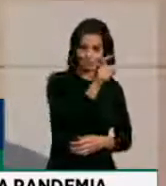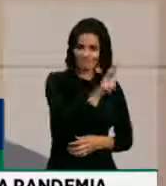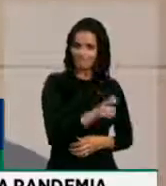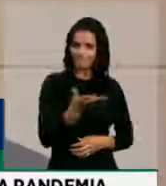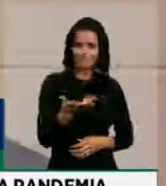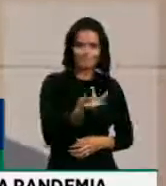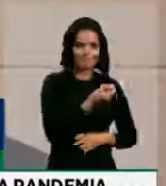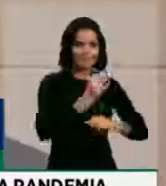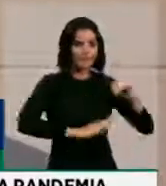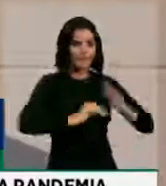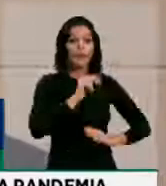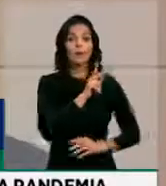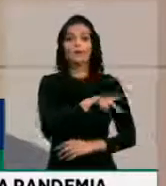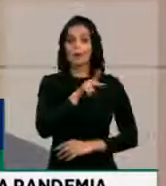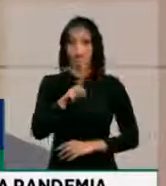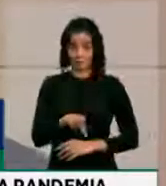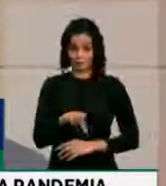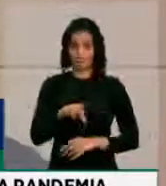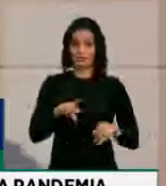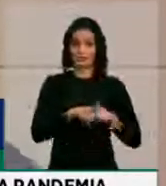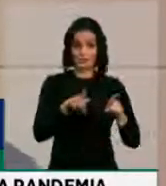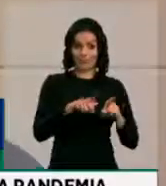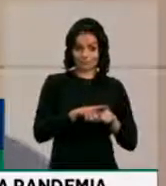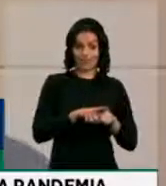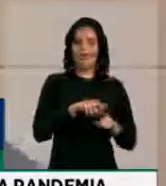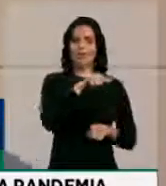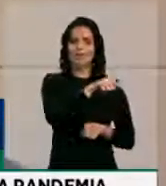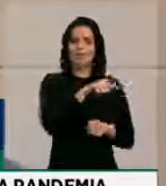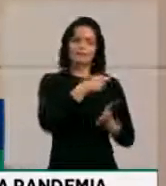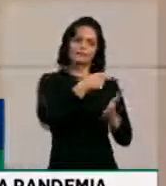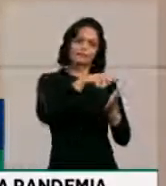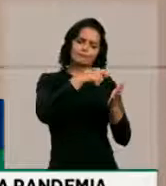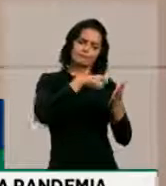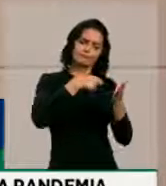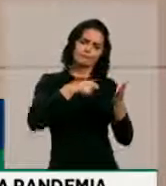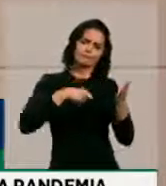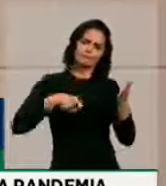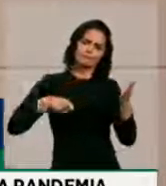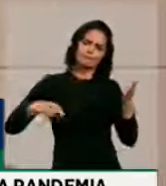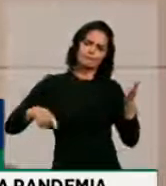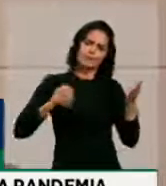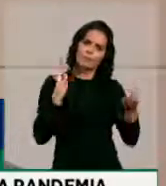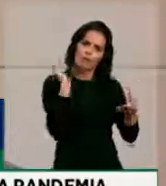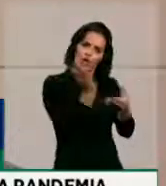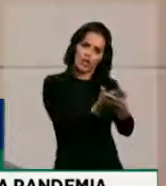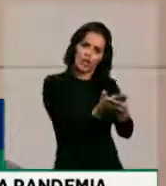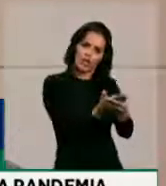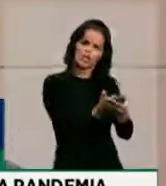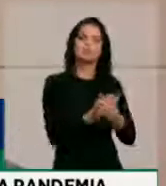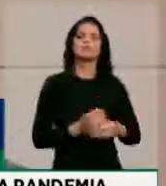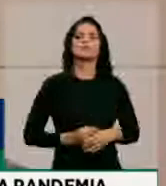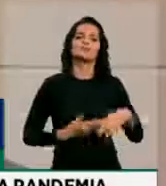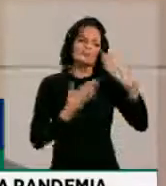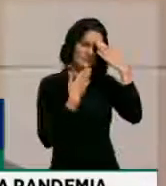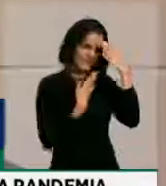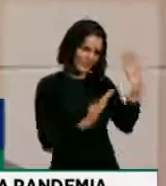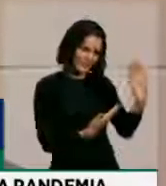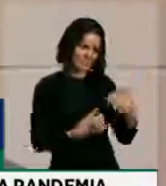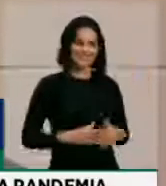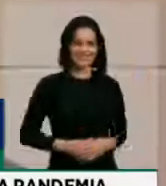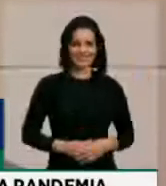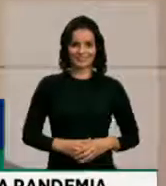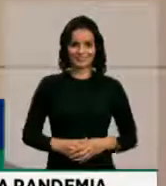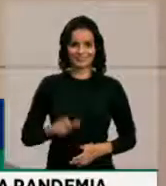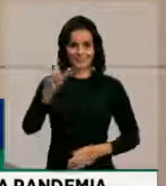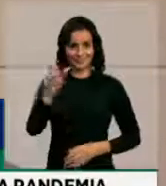grande professor de direito, e que redigiu essa peça ao lado de outros advogados muito competentes. Nosso agradecimento a ele.